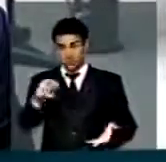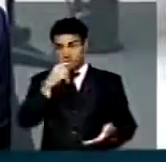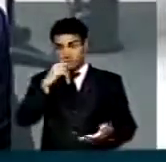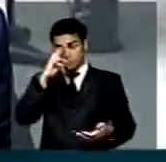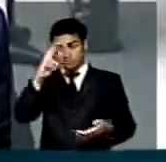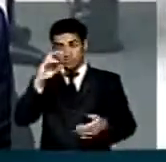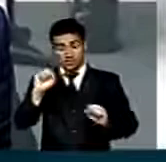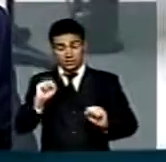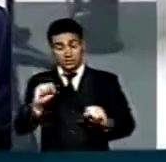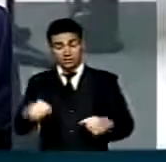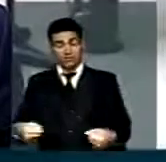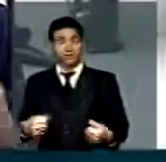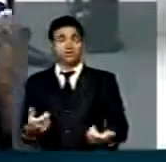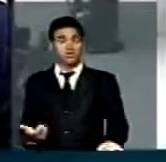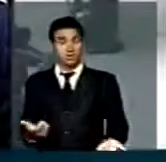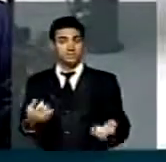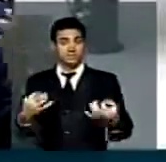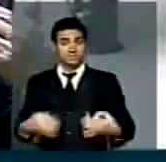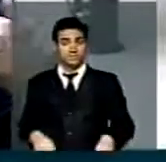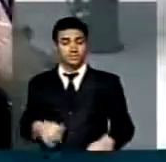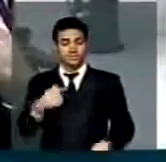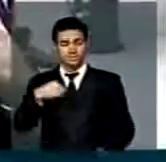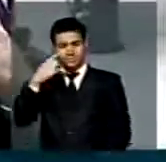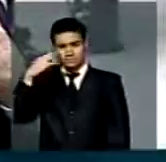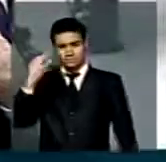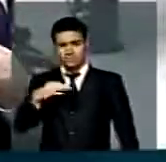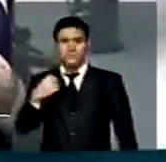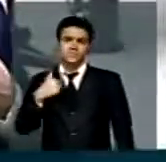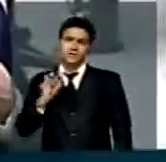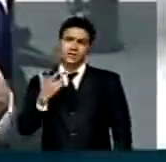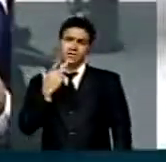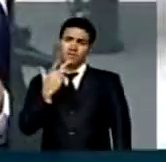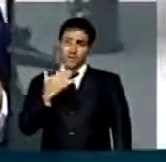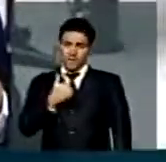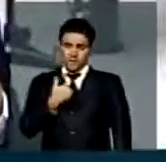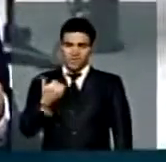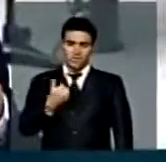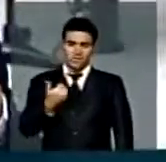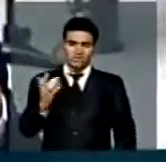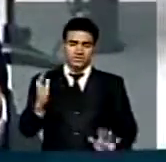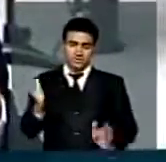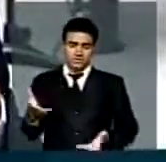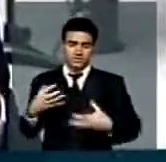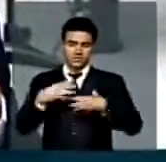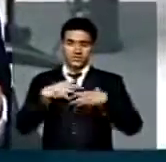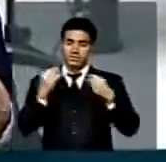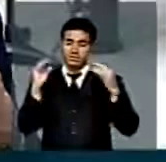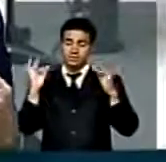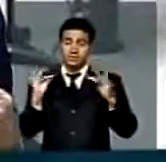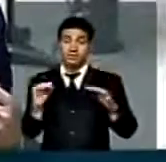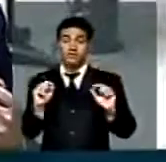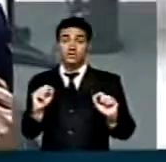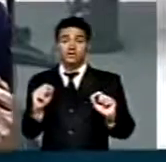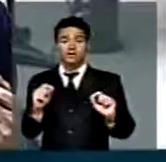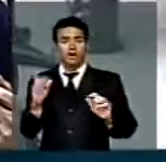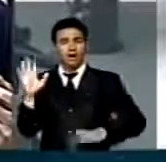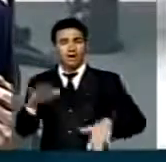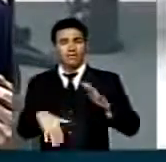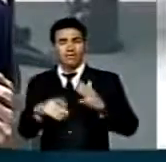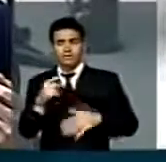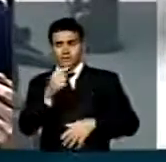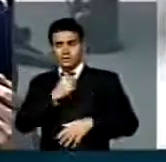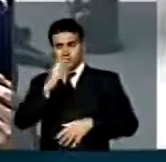tese abordada, e tenho certeza, já disse isso para mim, eu fico satisfeito, vejo o seu pronunciamento, e muitas vezes eu vi